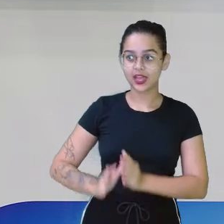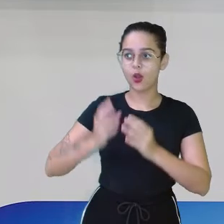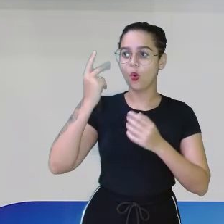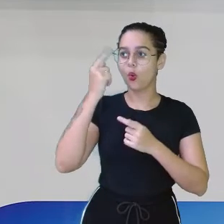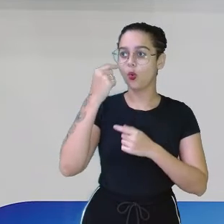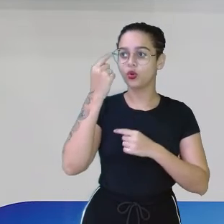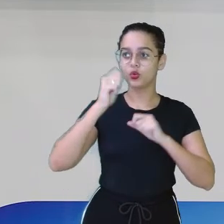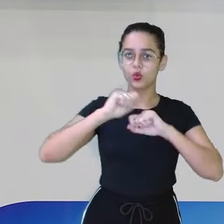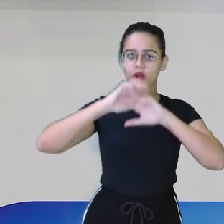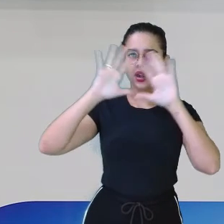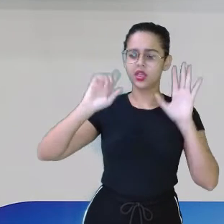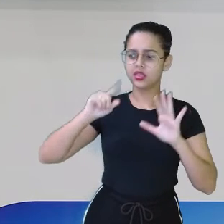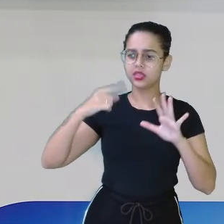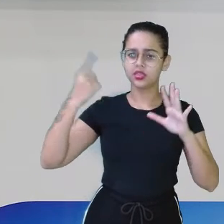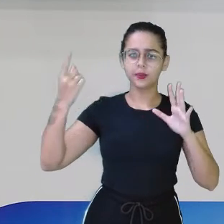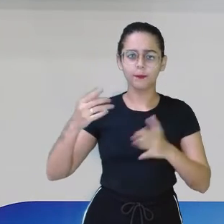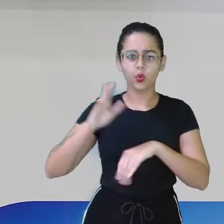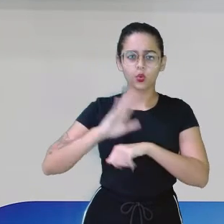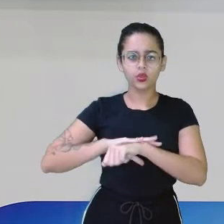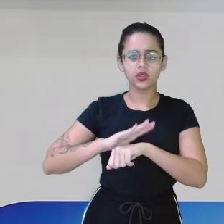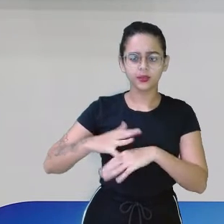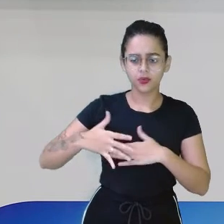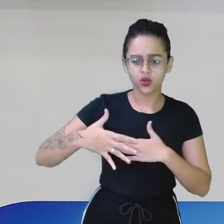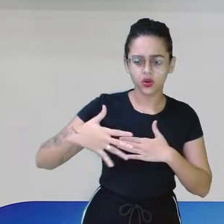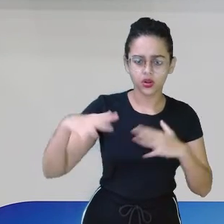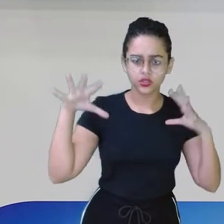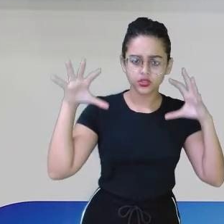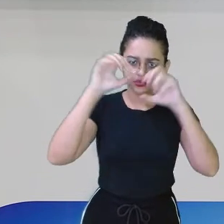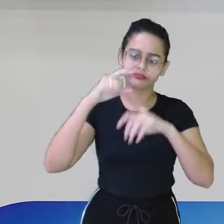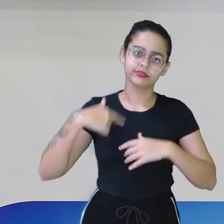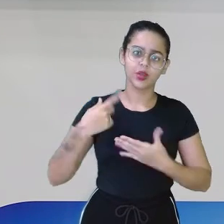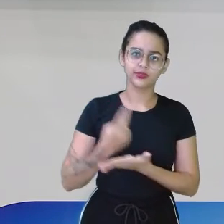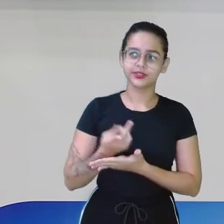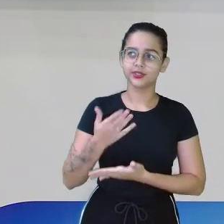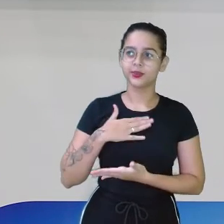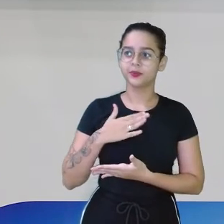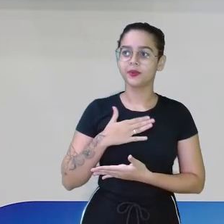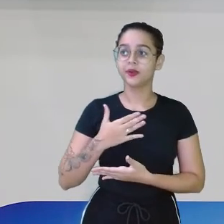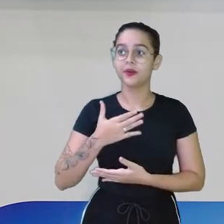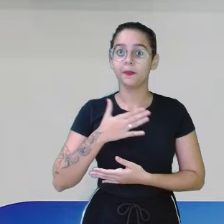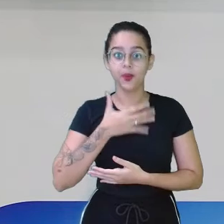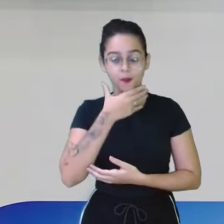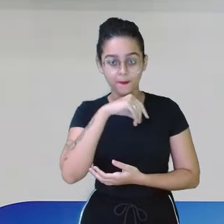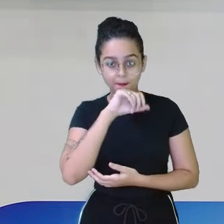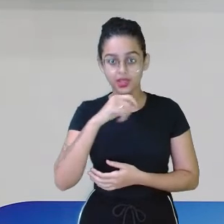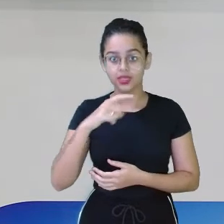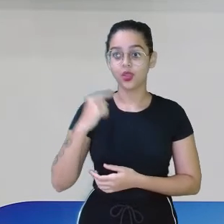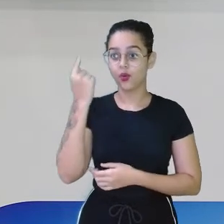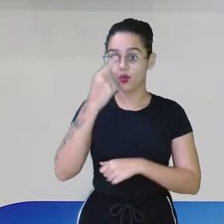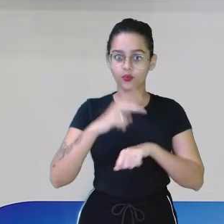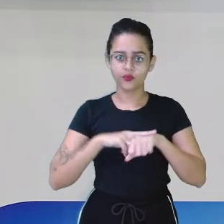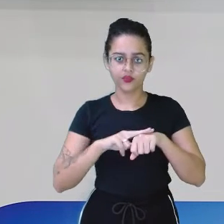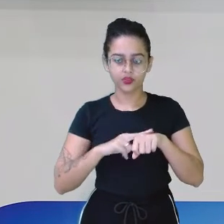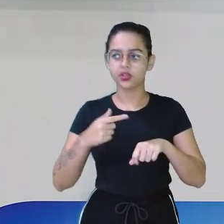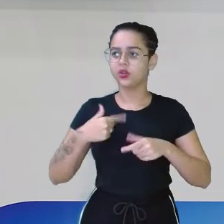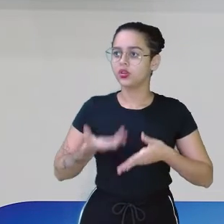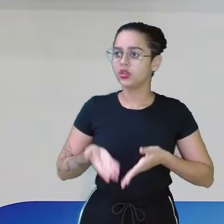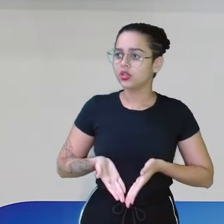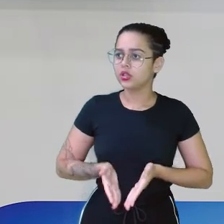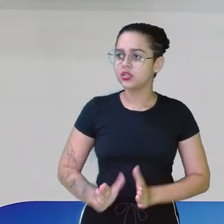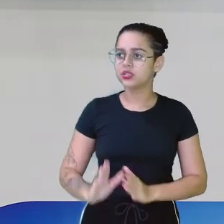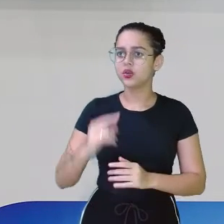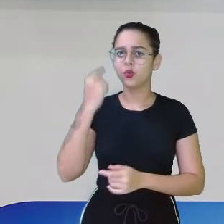claro e depois vai dando uma escurecidinha quando cresce? Pronto, é o meu caso. Meu pai tem os olhos verdes, eu nasci com os